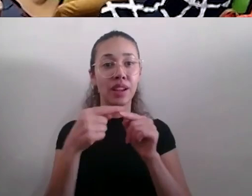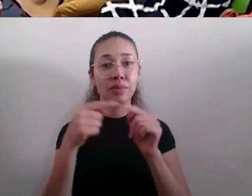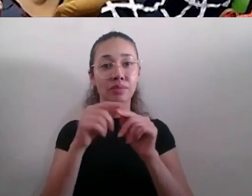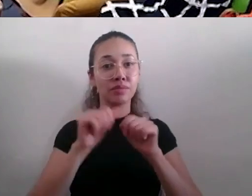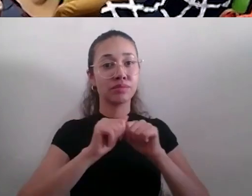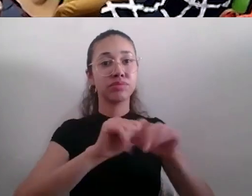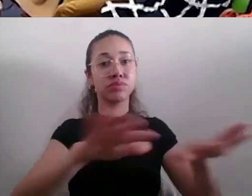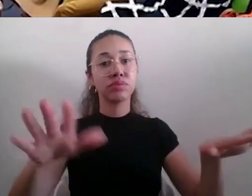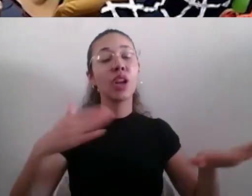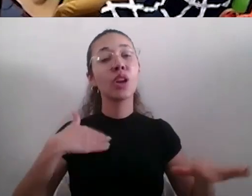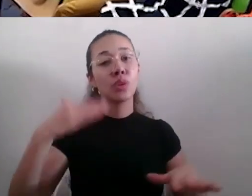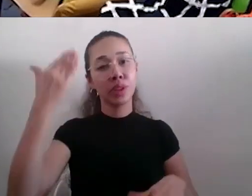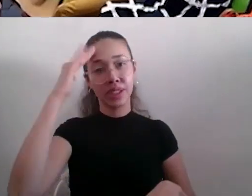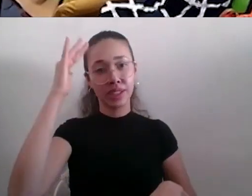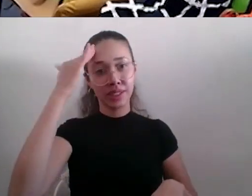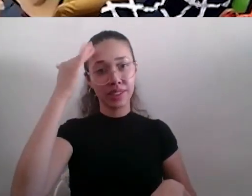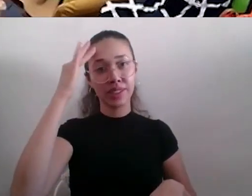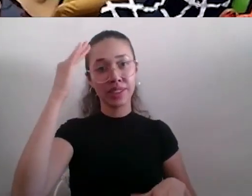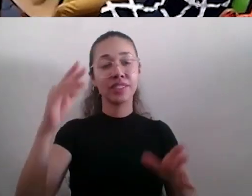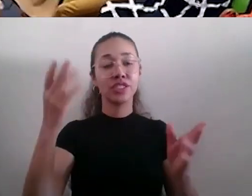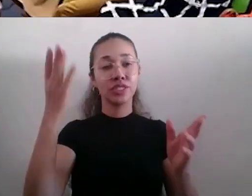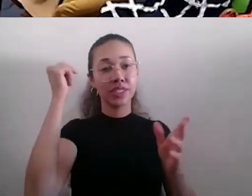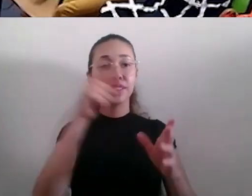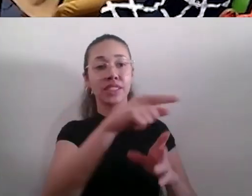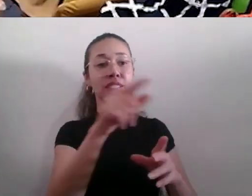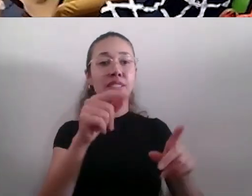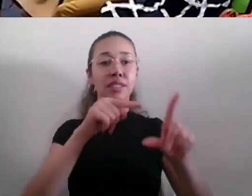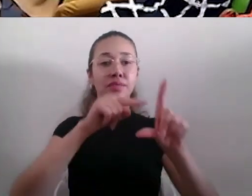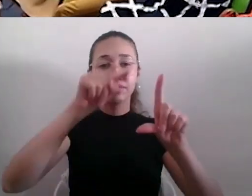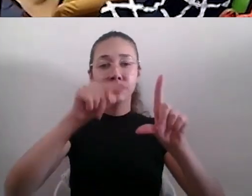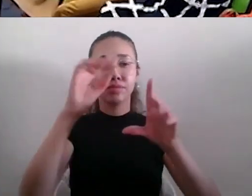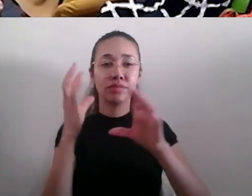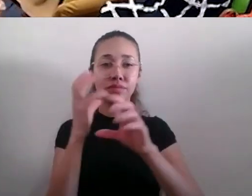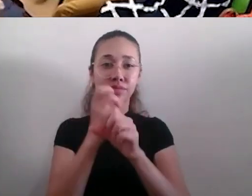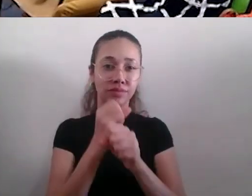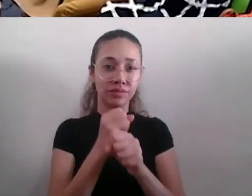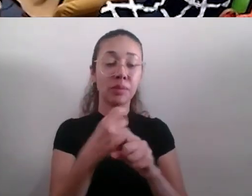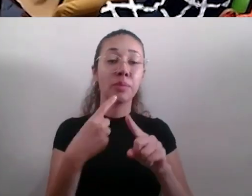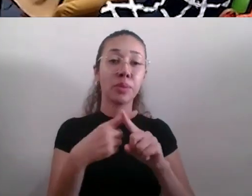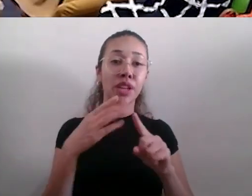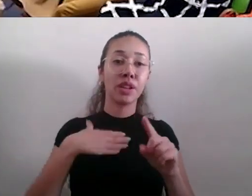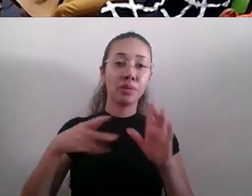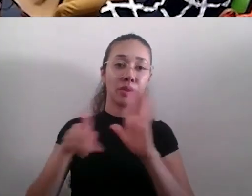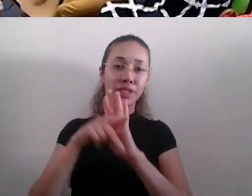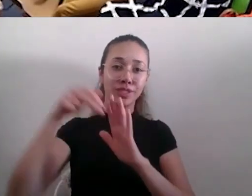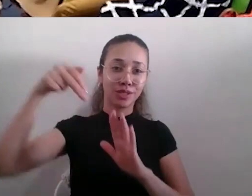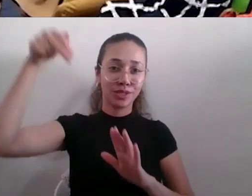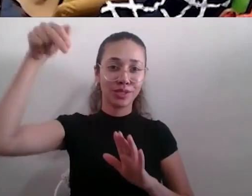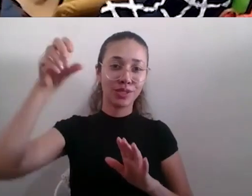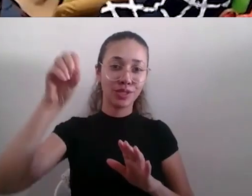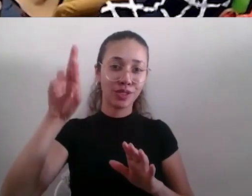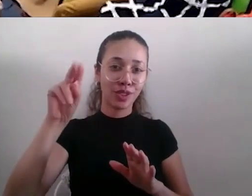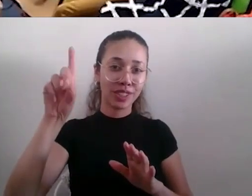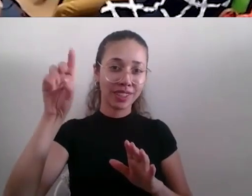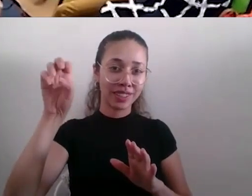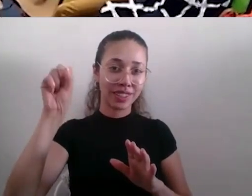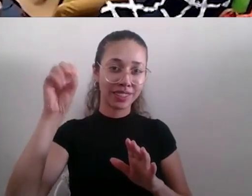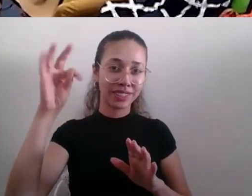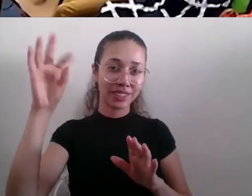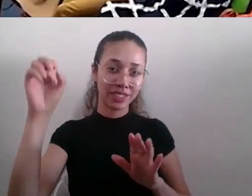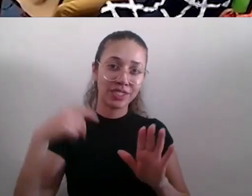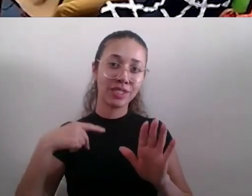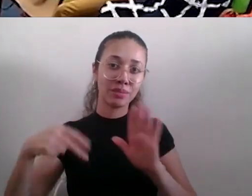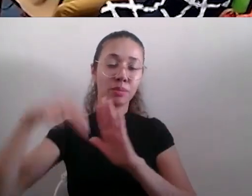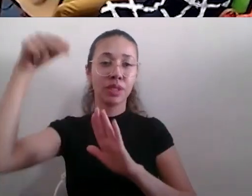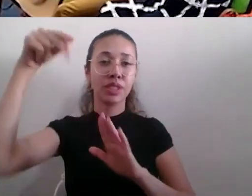dados são fundamentais, mas o fato de eu sou nordestino, então eu sou um ouvinte do Sul, que para os dados eu